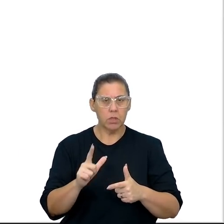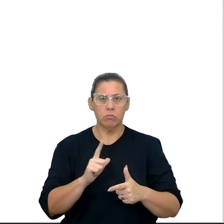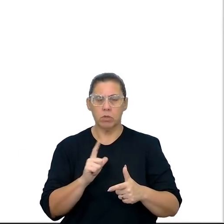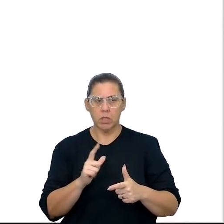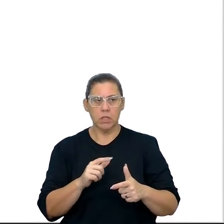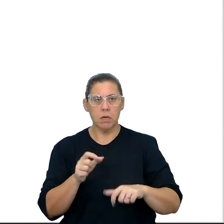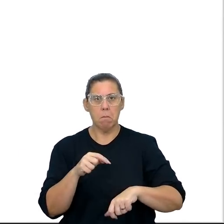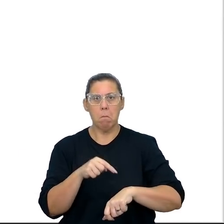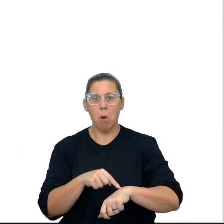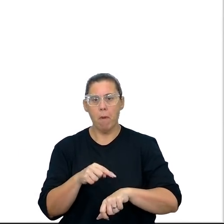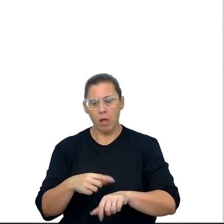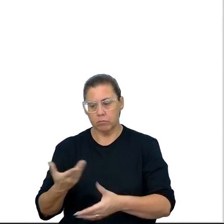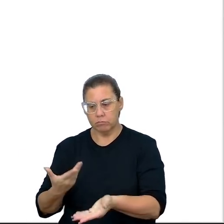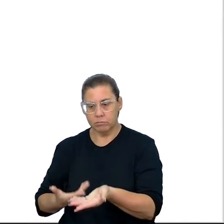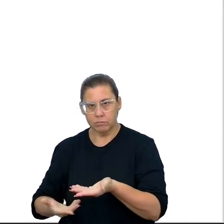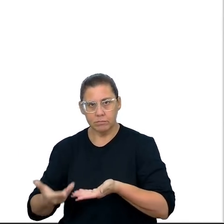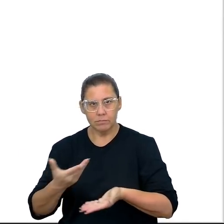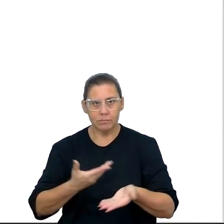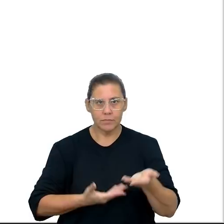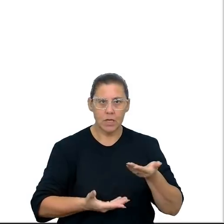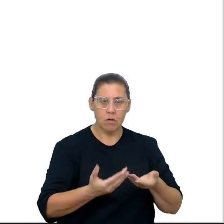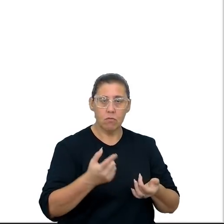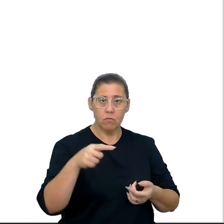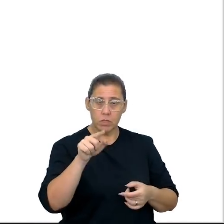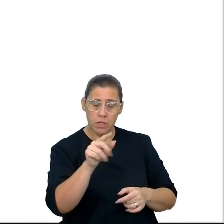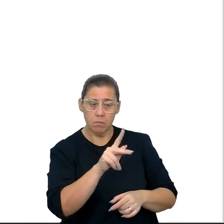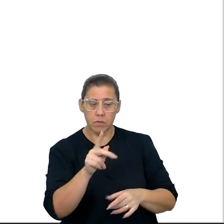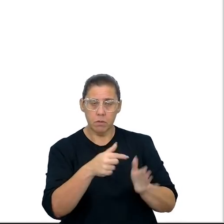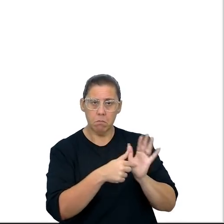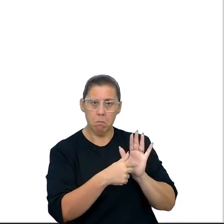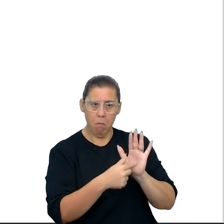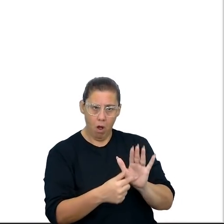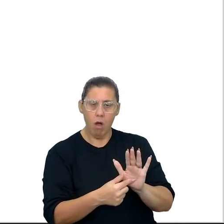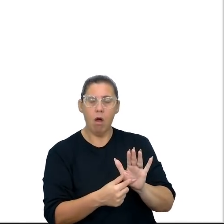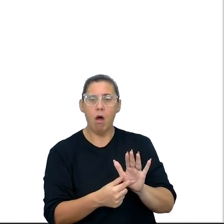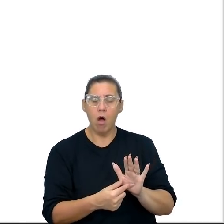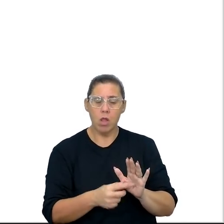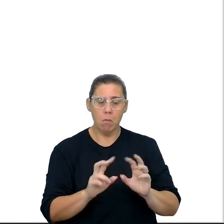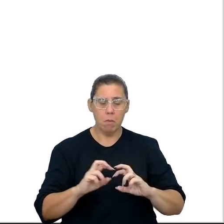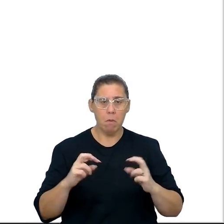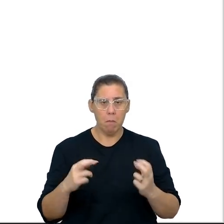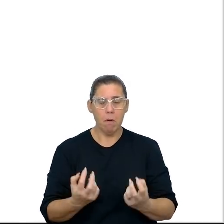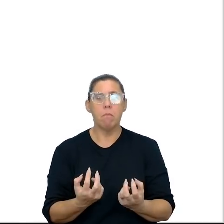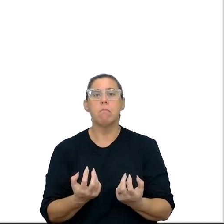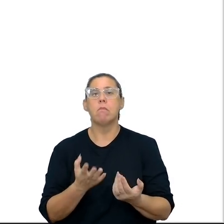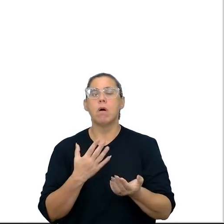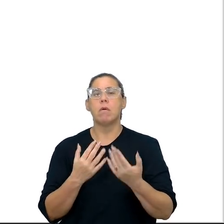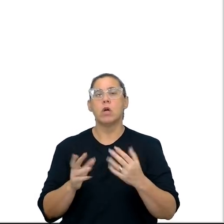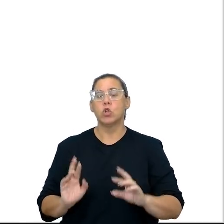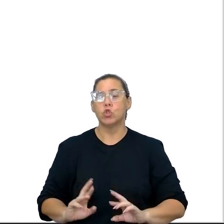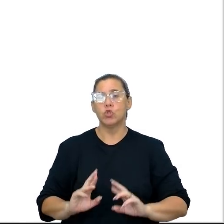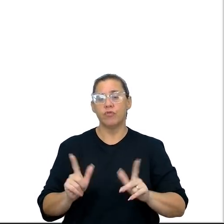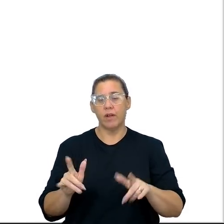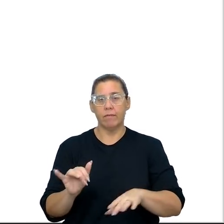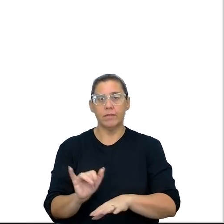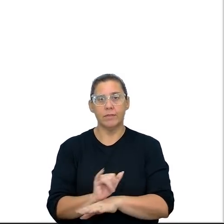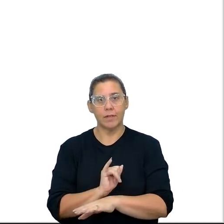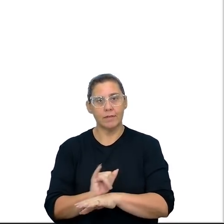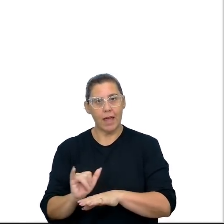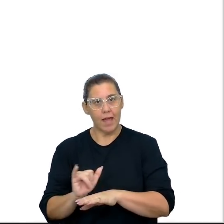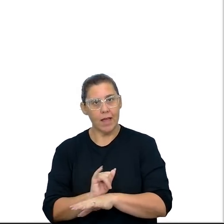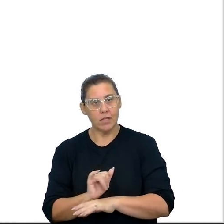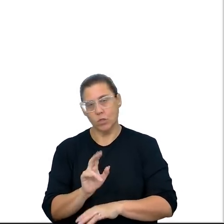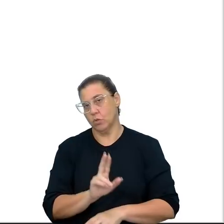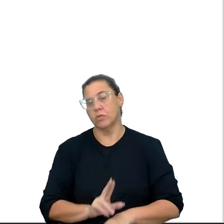esse momento de socialização em que você traga para a roda de conversa as diferentes estratégias que